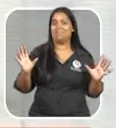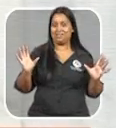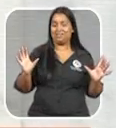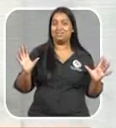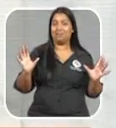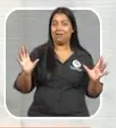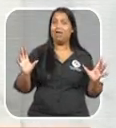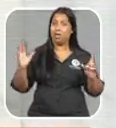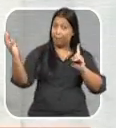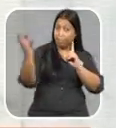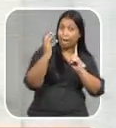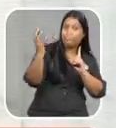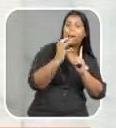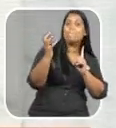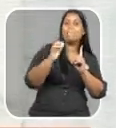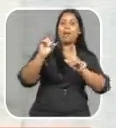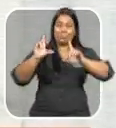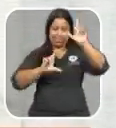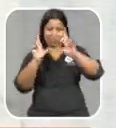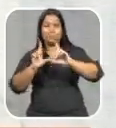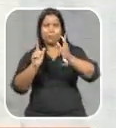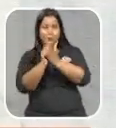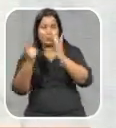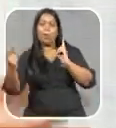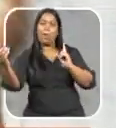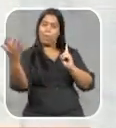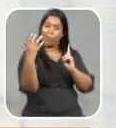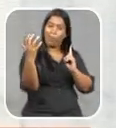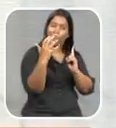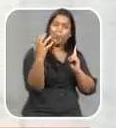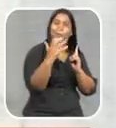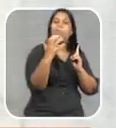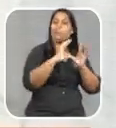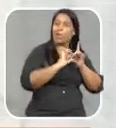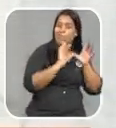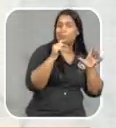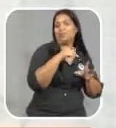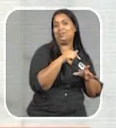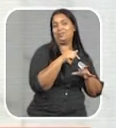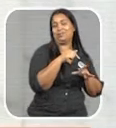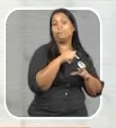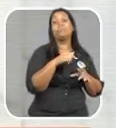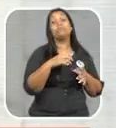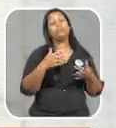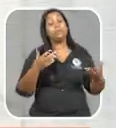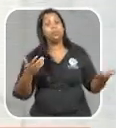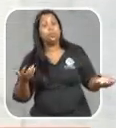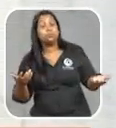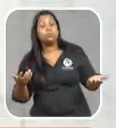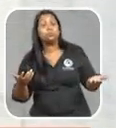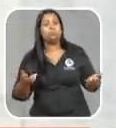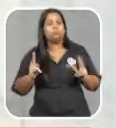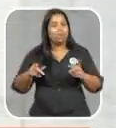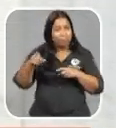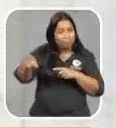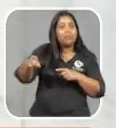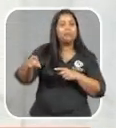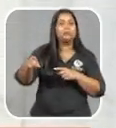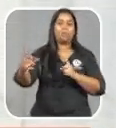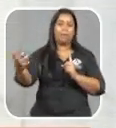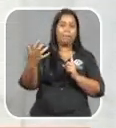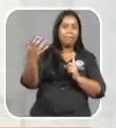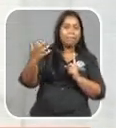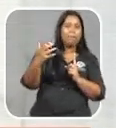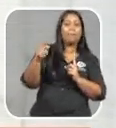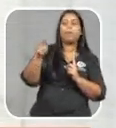contradição. A mesma imprensa que cobra números, isso, é a mesma que critica depois, né, o resultado desses